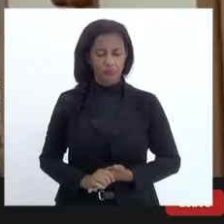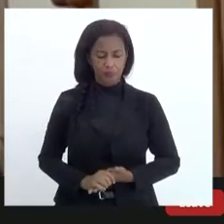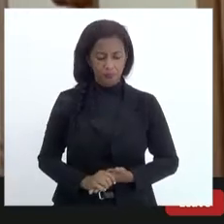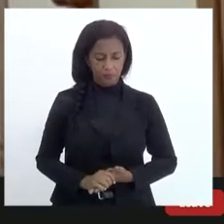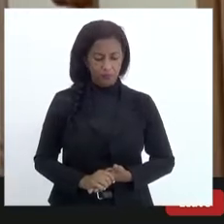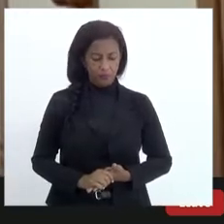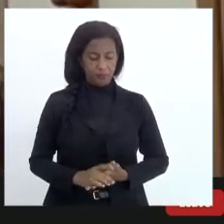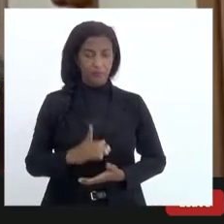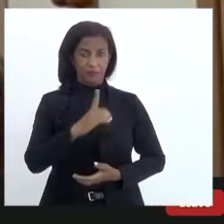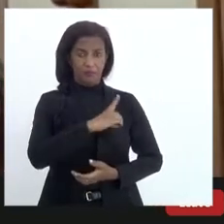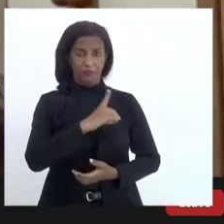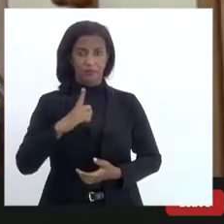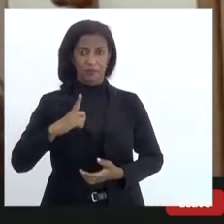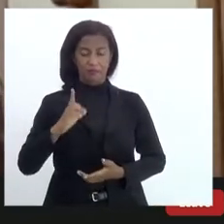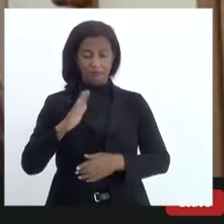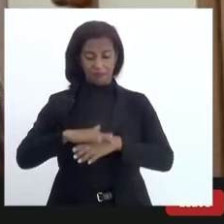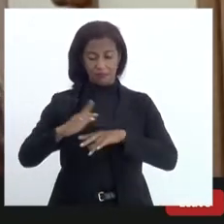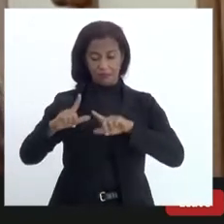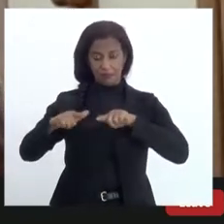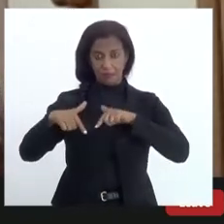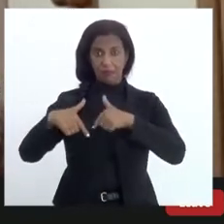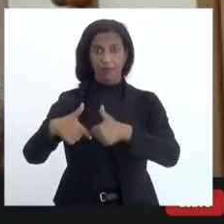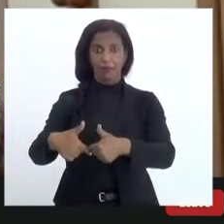E a Defensoria tem atuado,